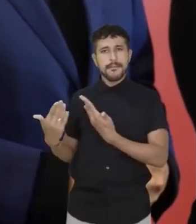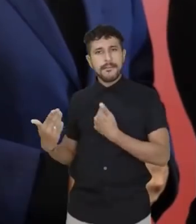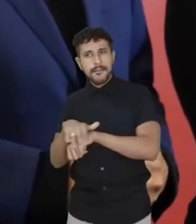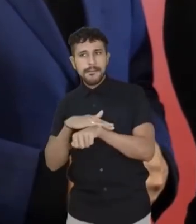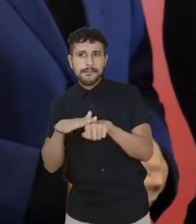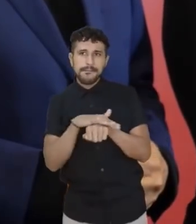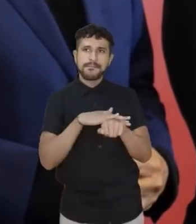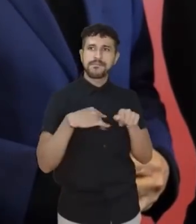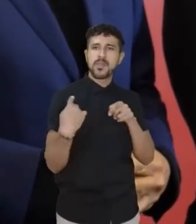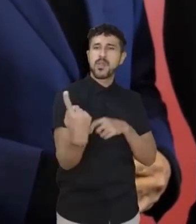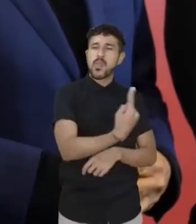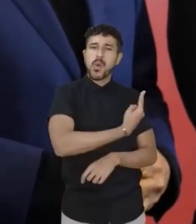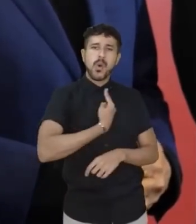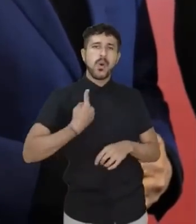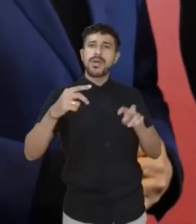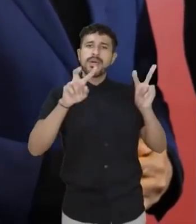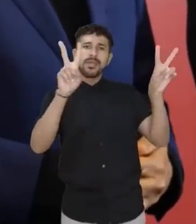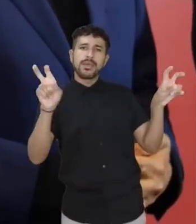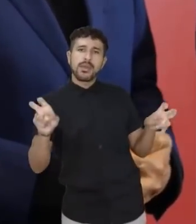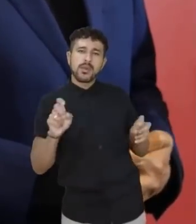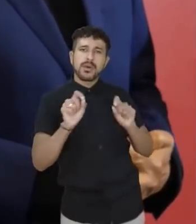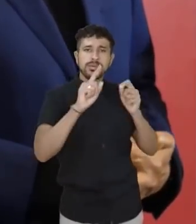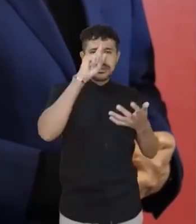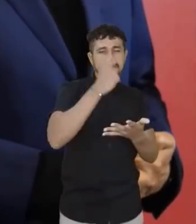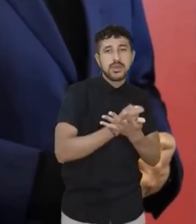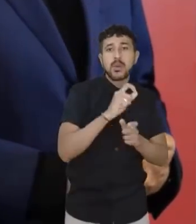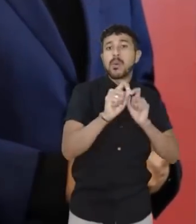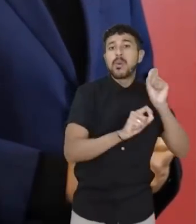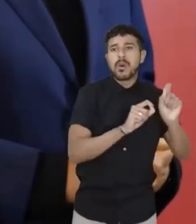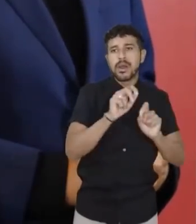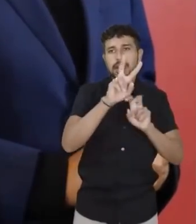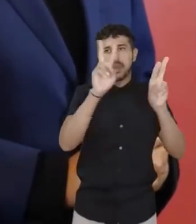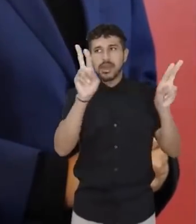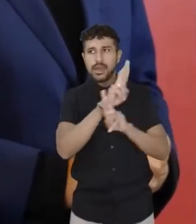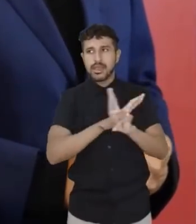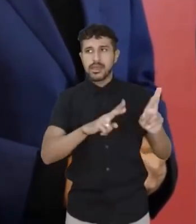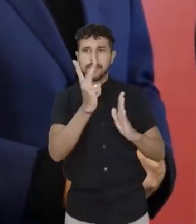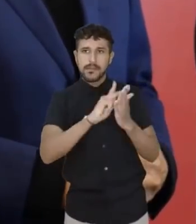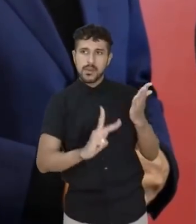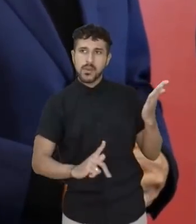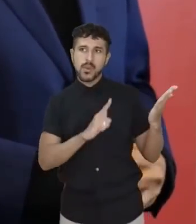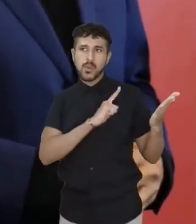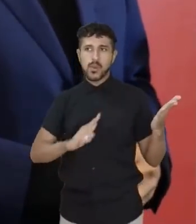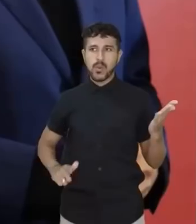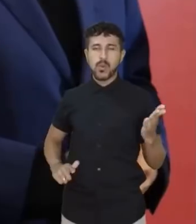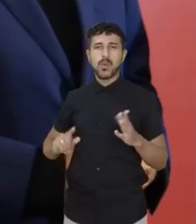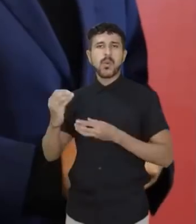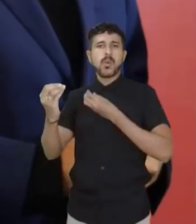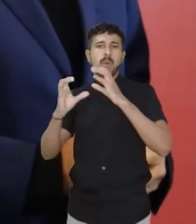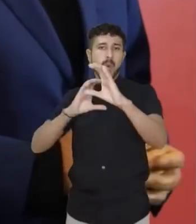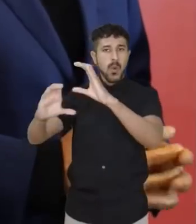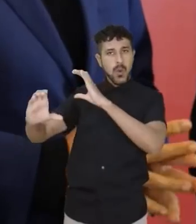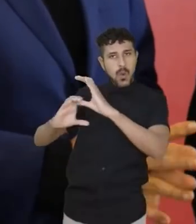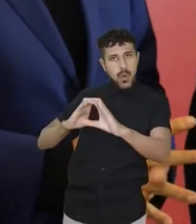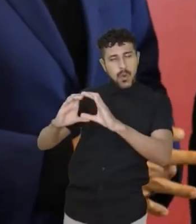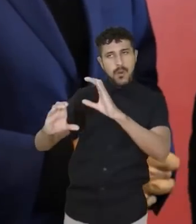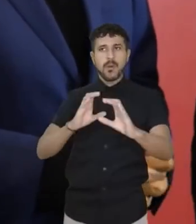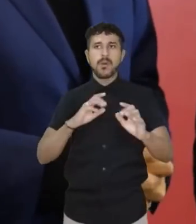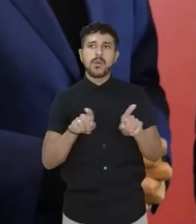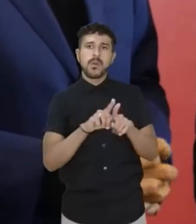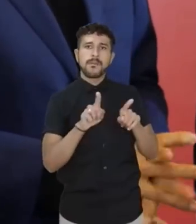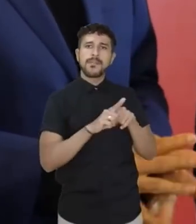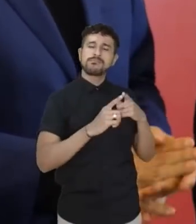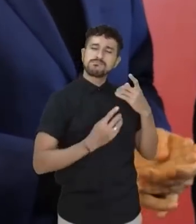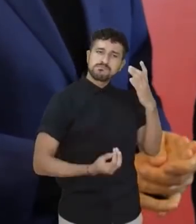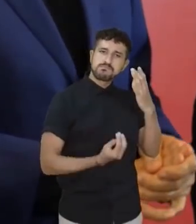nós sobre os encaminhamentos em relação a plano de governo, em relação à comunicação, em relação à construção